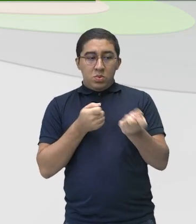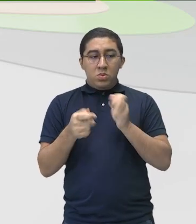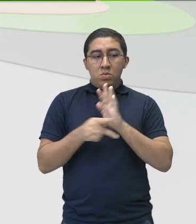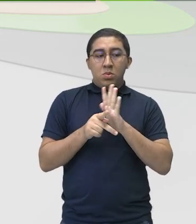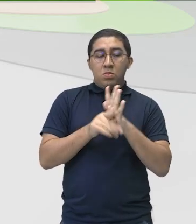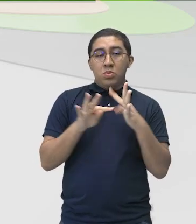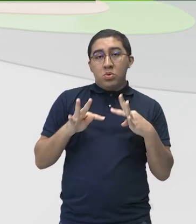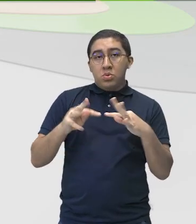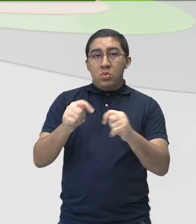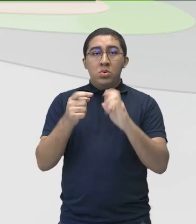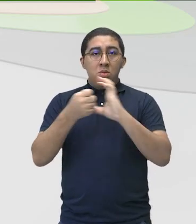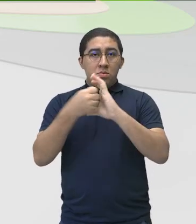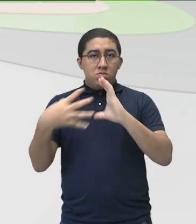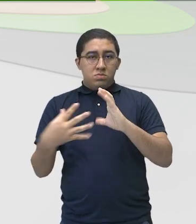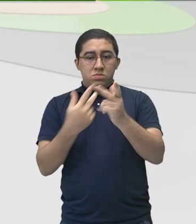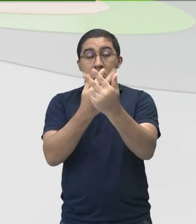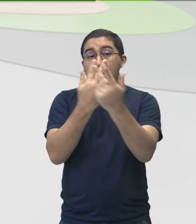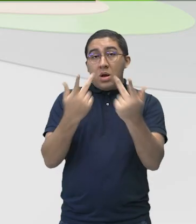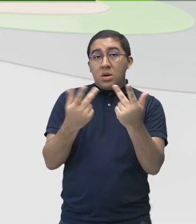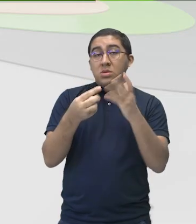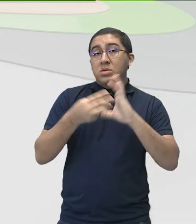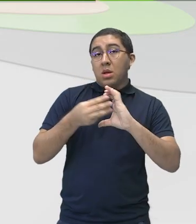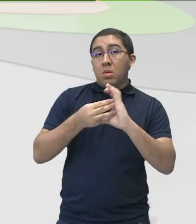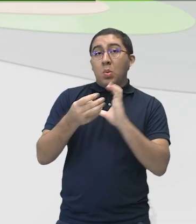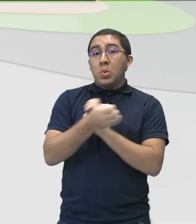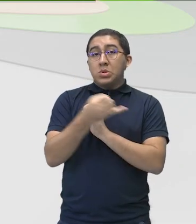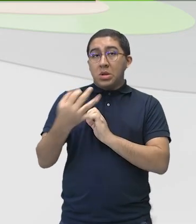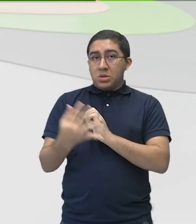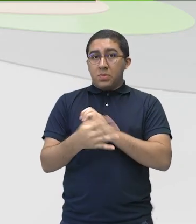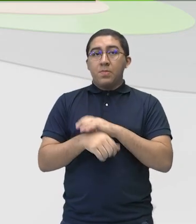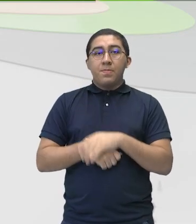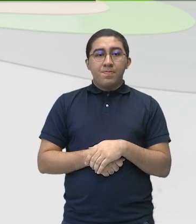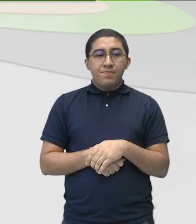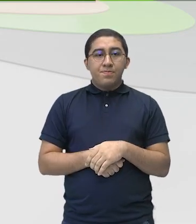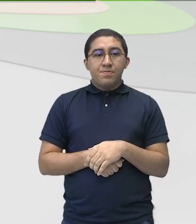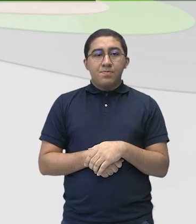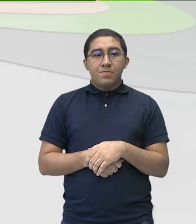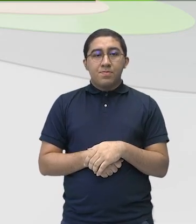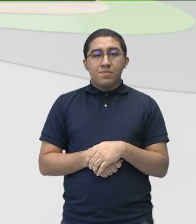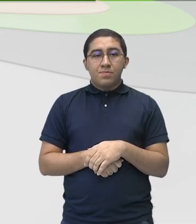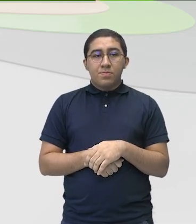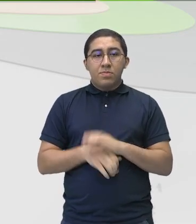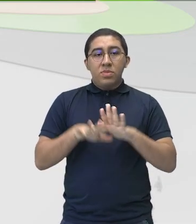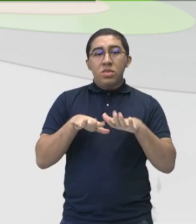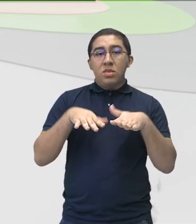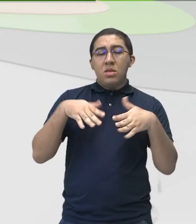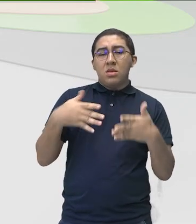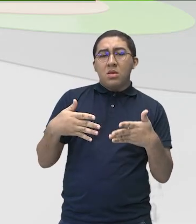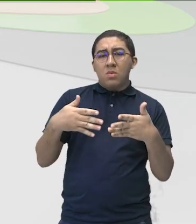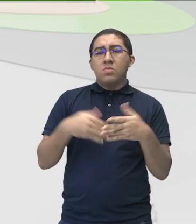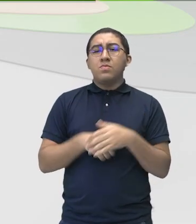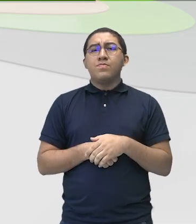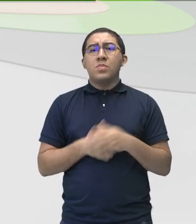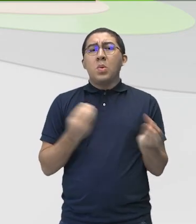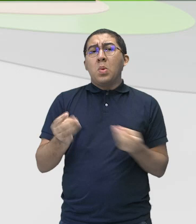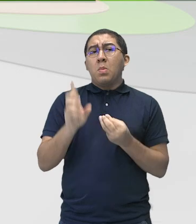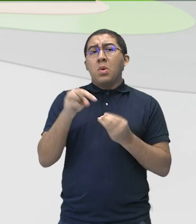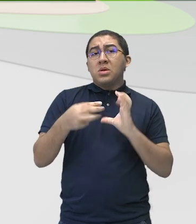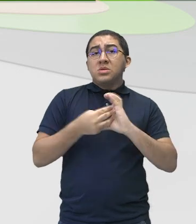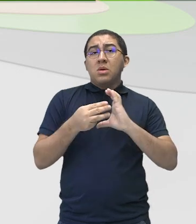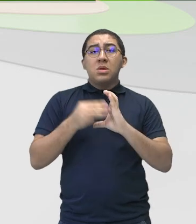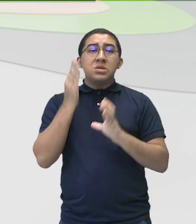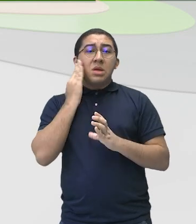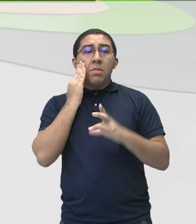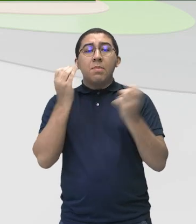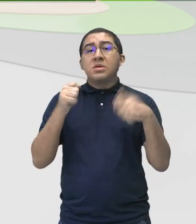organismos multicelulares, ou seja, a sua quantidade de células. Então, quando é que uma célula sabe que